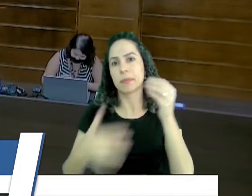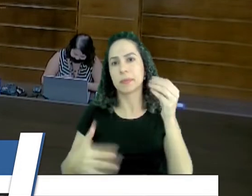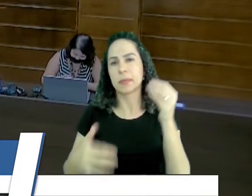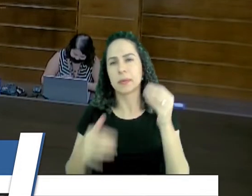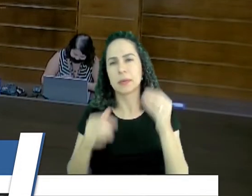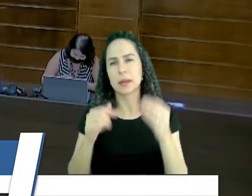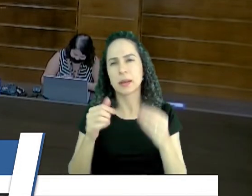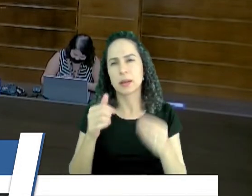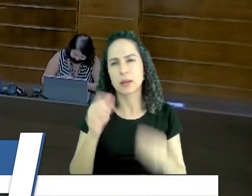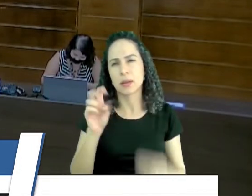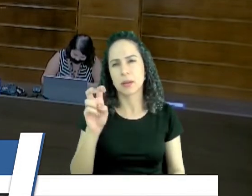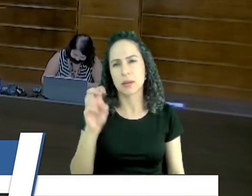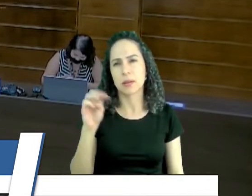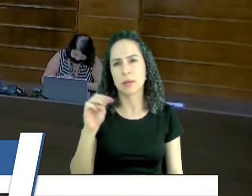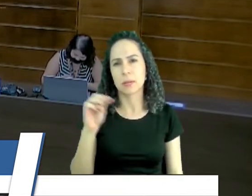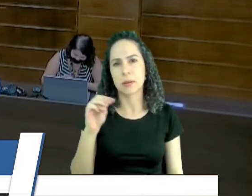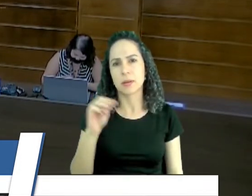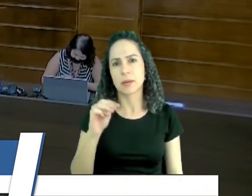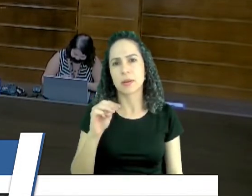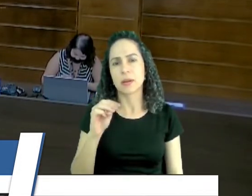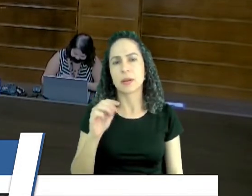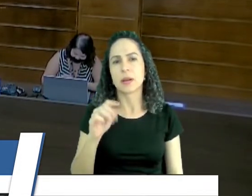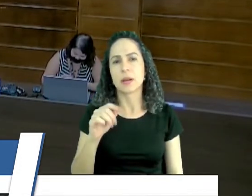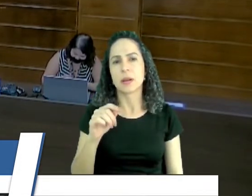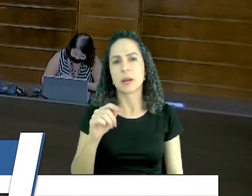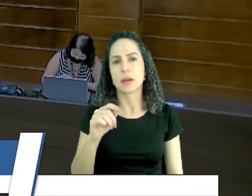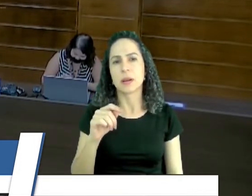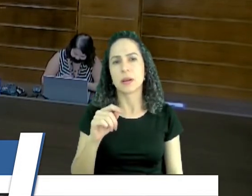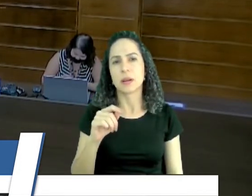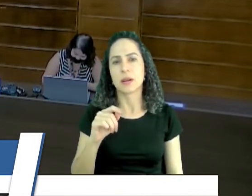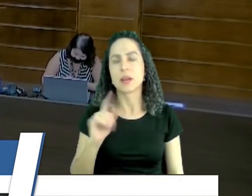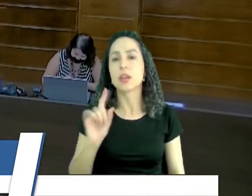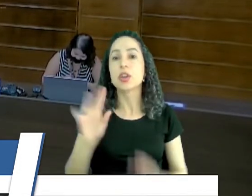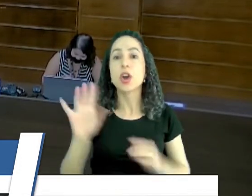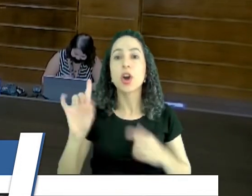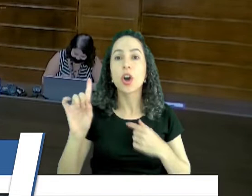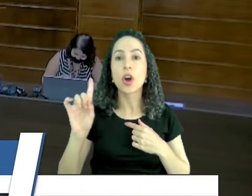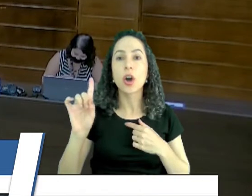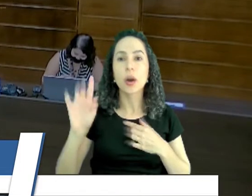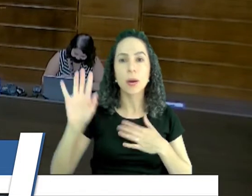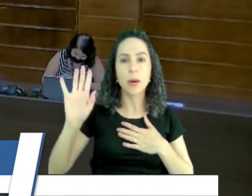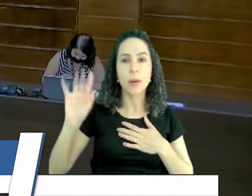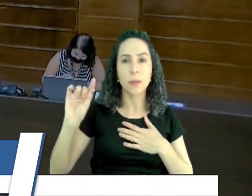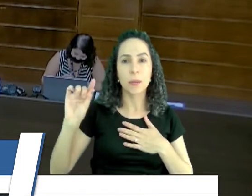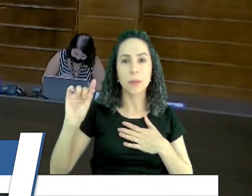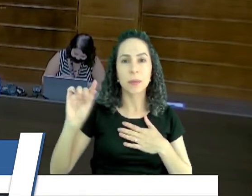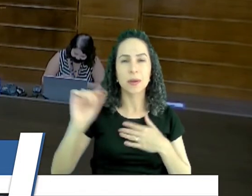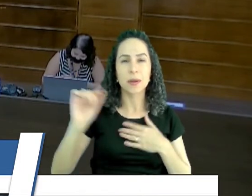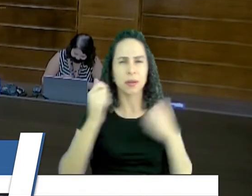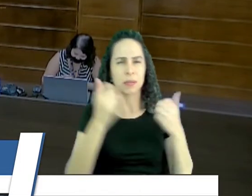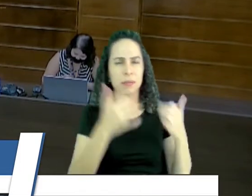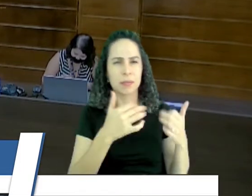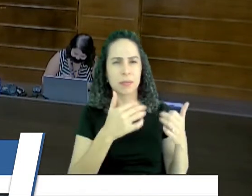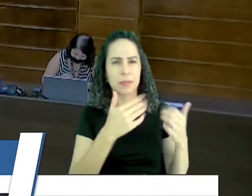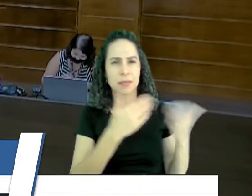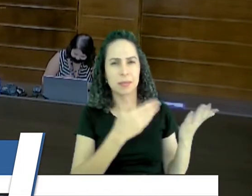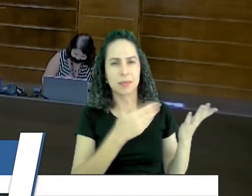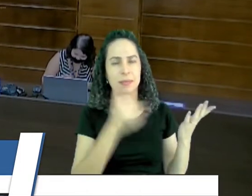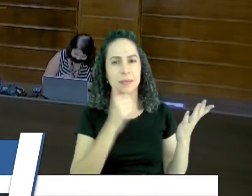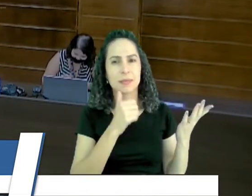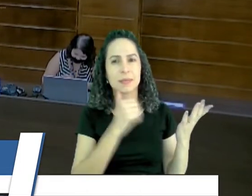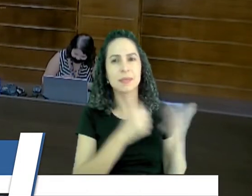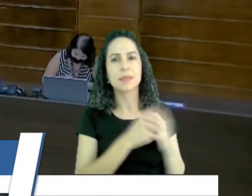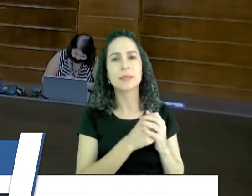10 minutos, eu agradeço. É a primeira vez que eu... É só um segundo para falar com a Rosana? Sim,